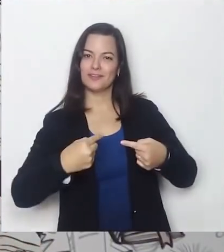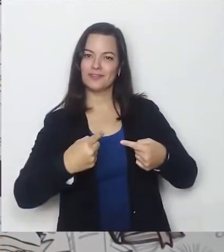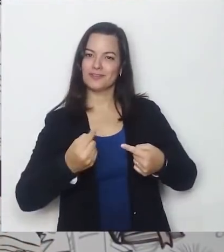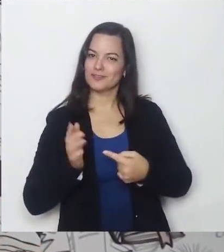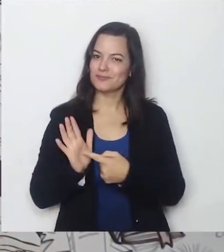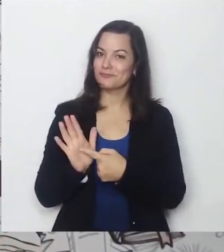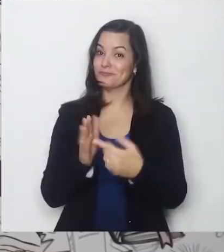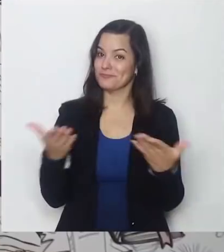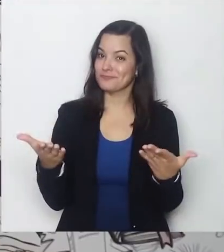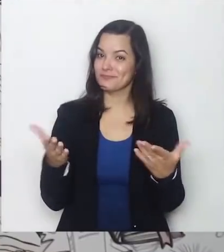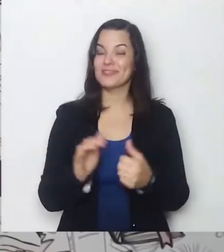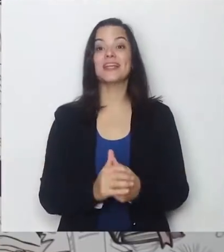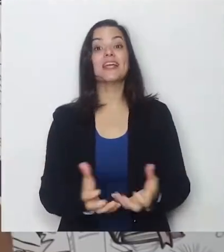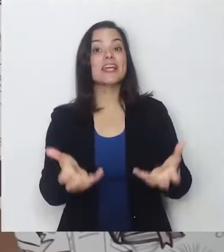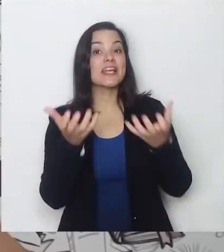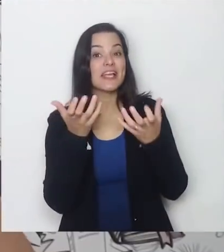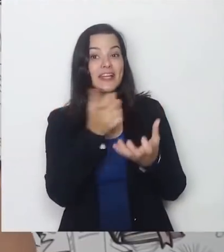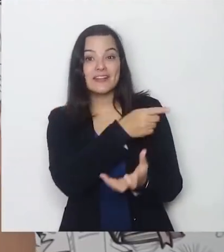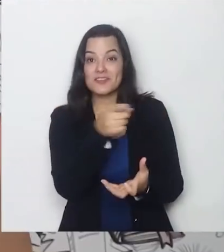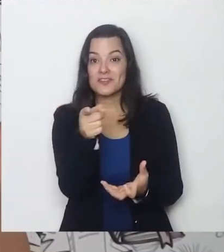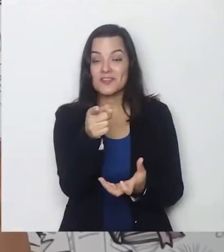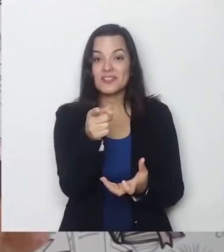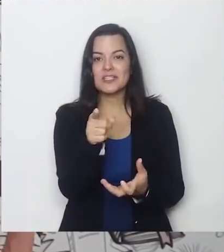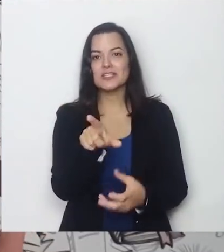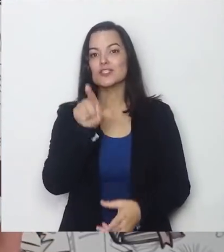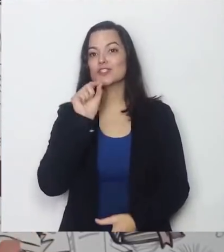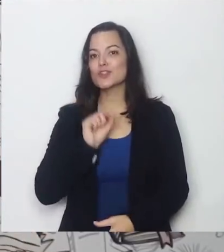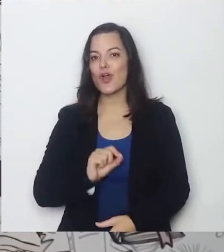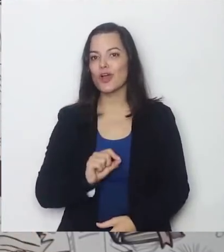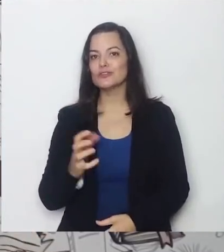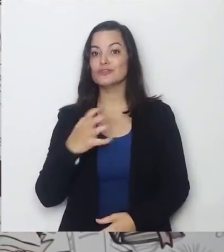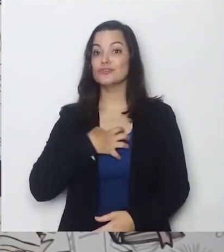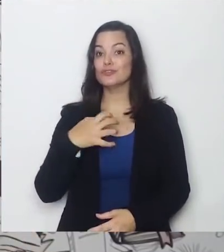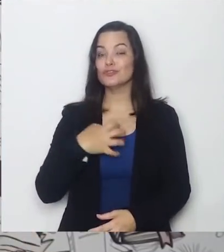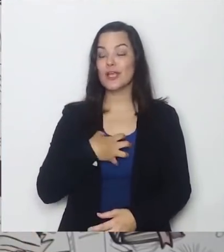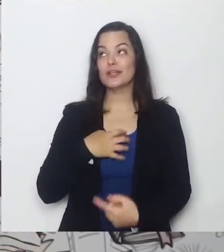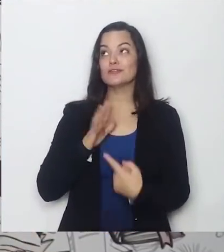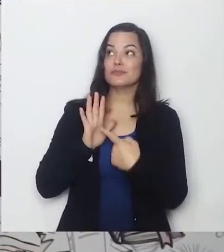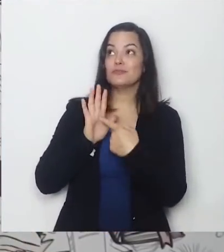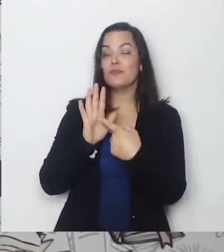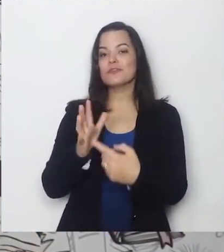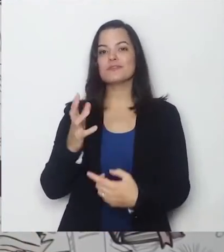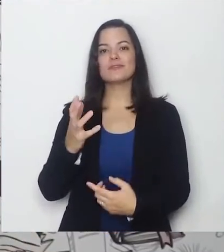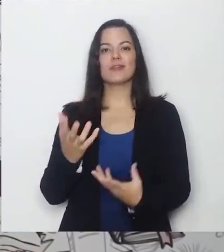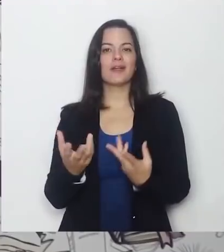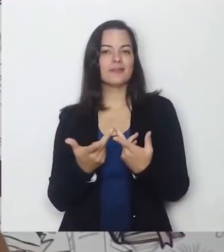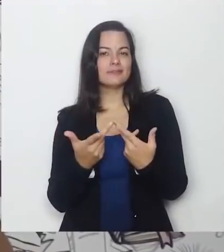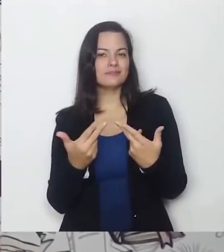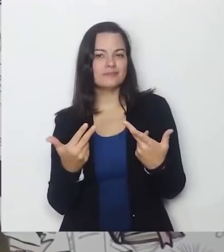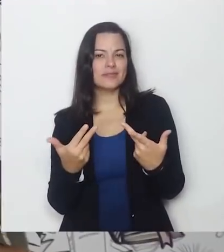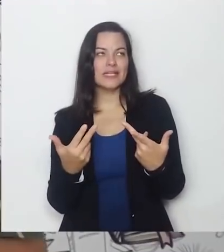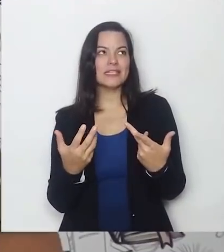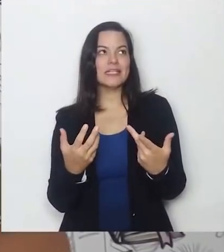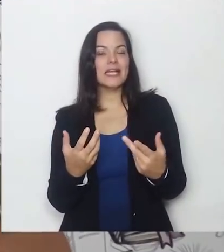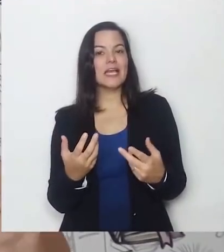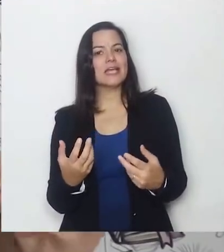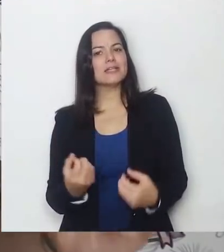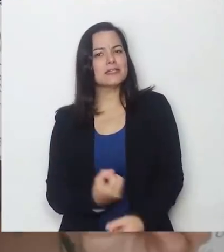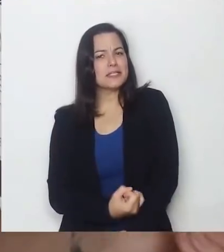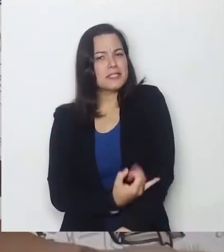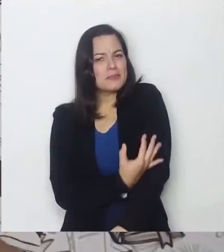meu desafio para vocês. Eu quero que vocês escolham uma forma de expressar